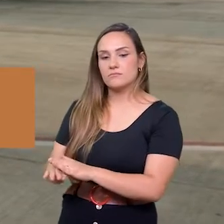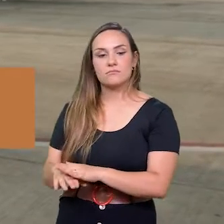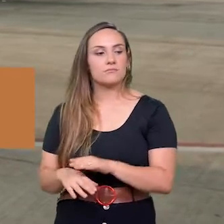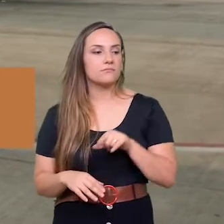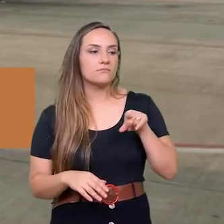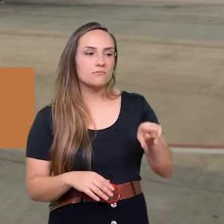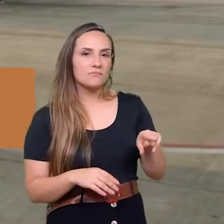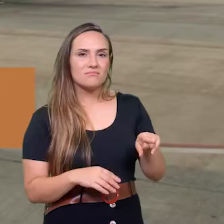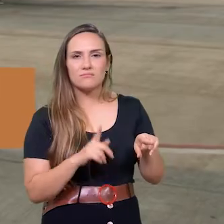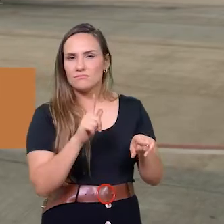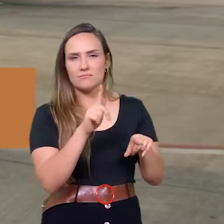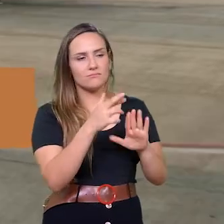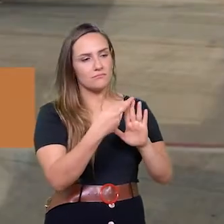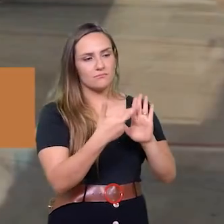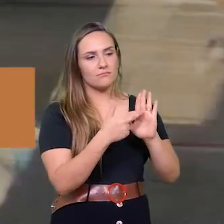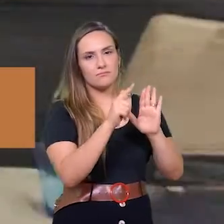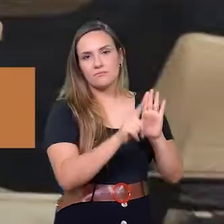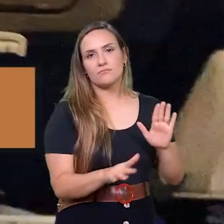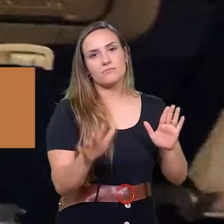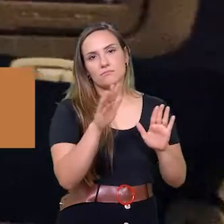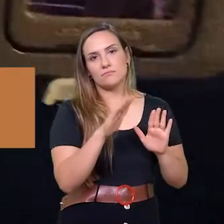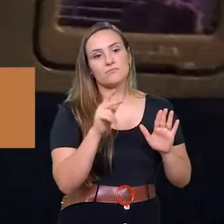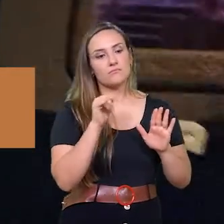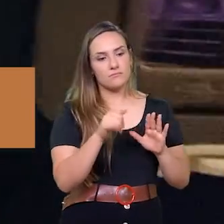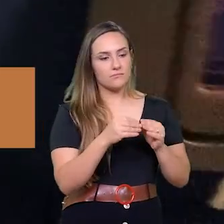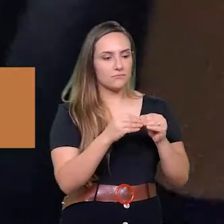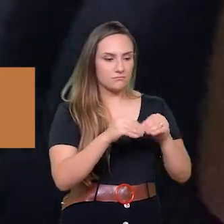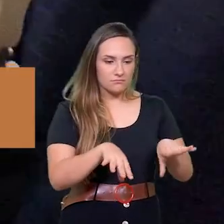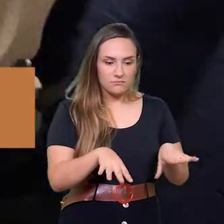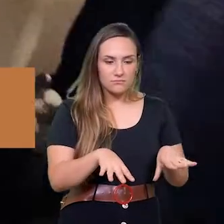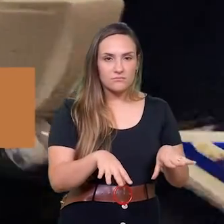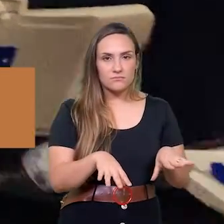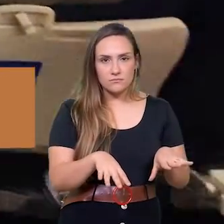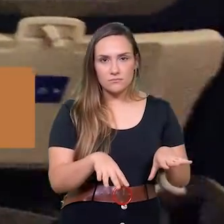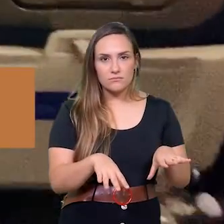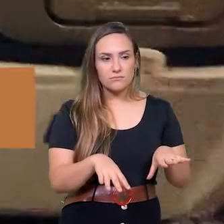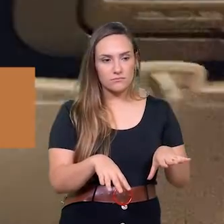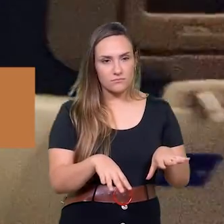partes. As demais situações, a regra geral é dano